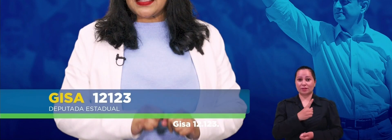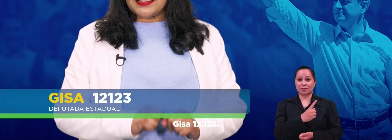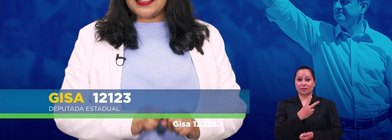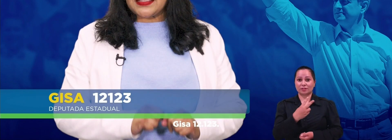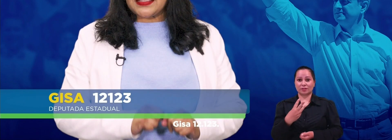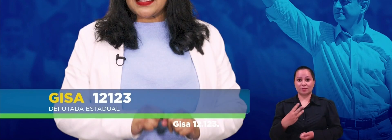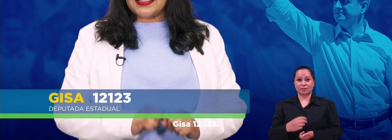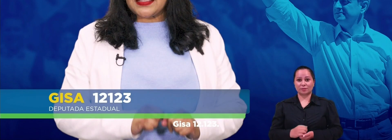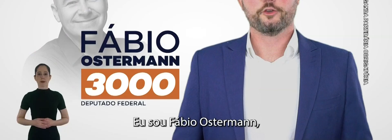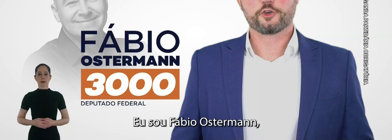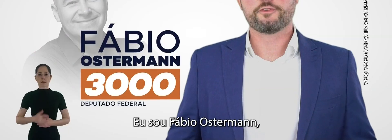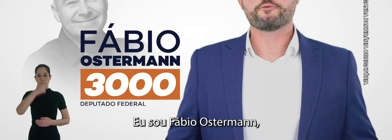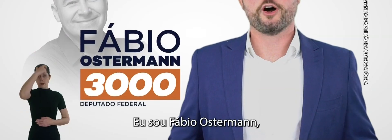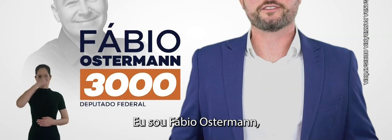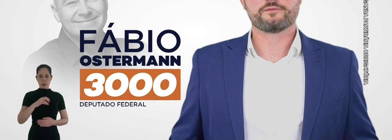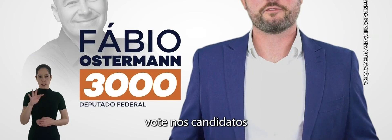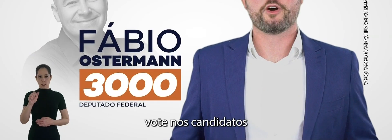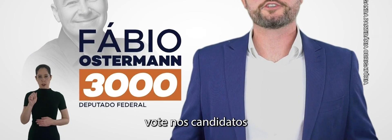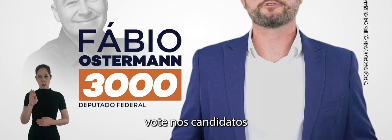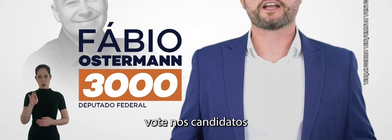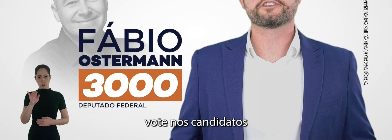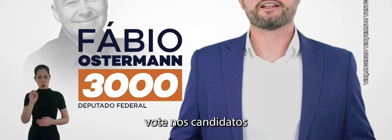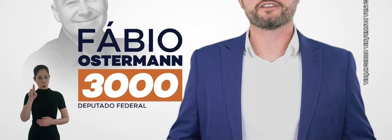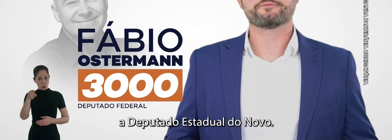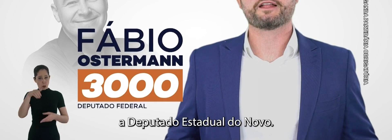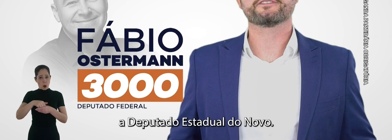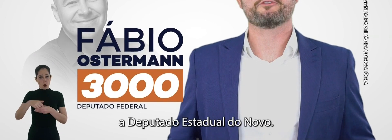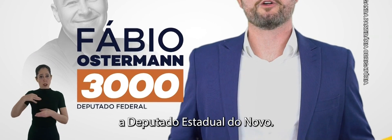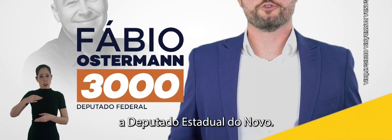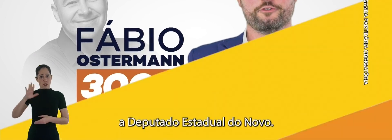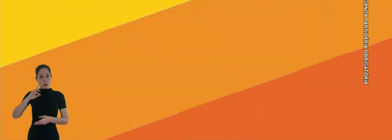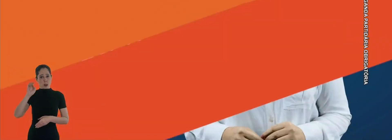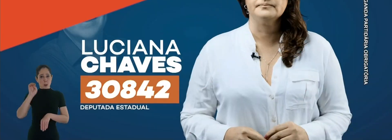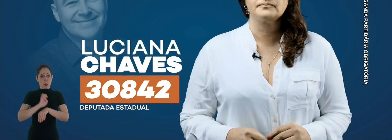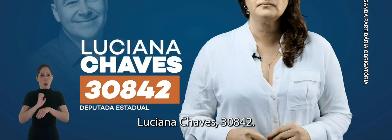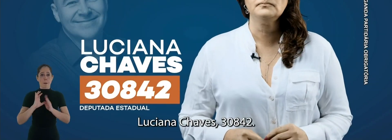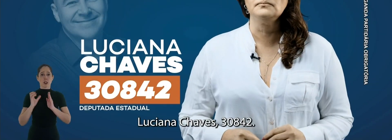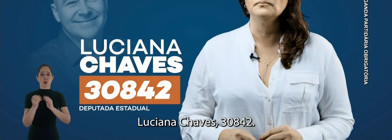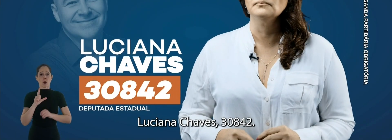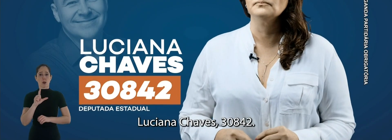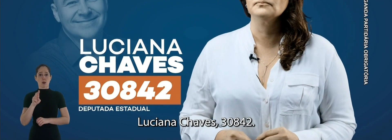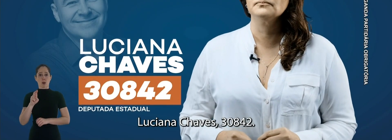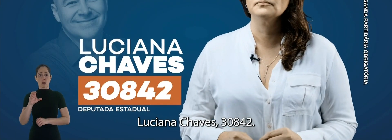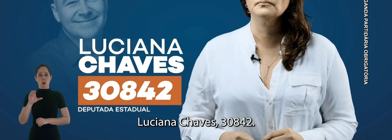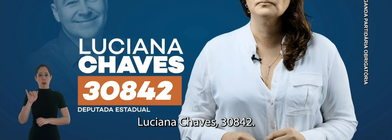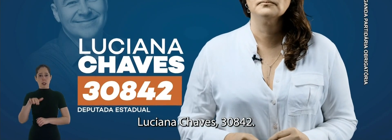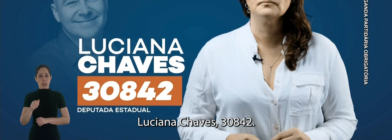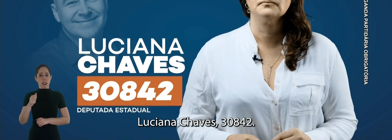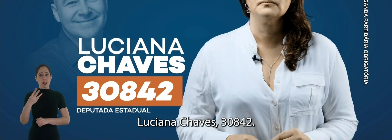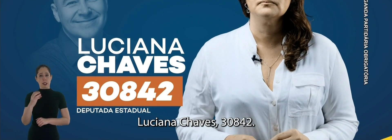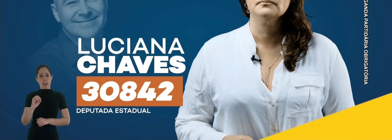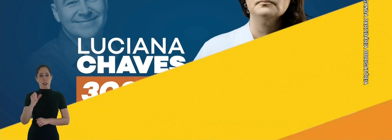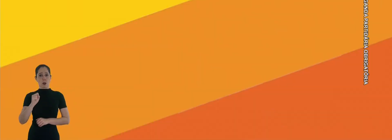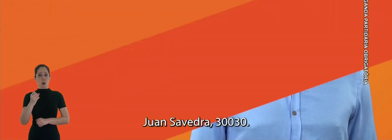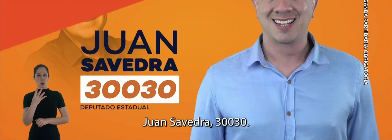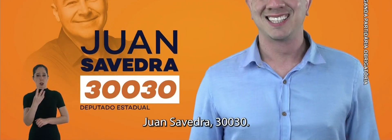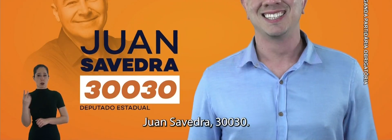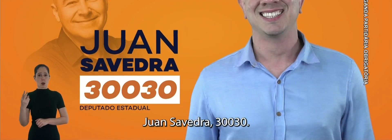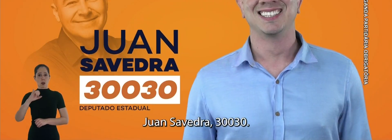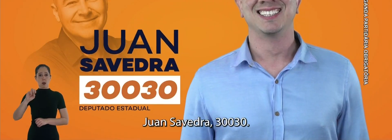12, 1, 2, 3. Eu sou o Fábio Osterman, vote nos candidatos a deputado estadual do Novo. Luciana Chaves, 3842.